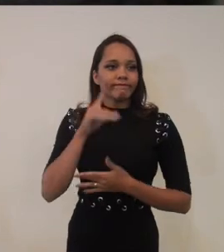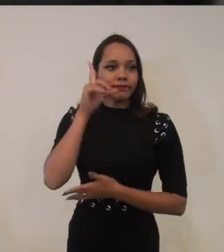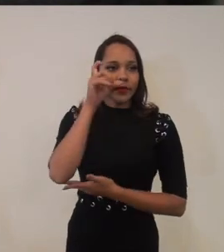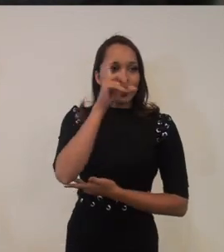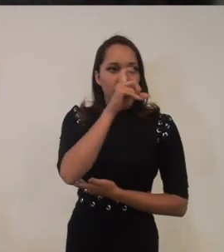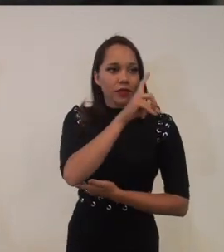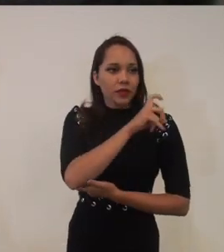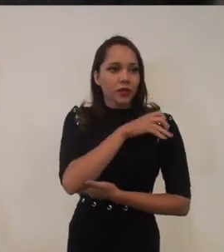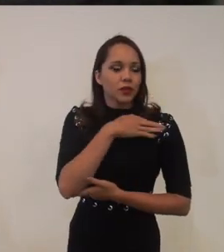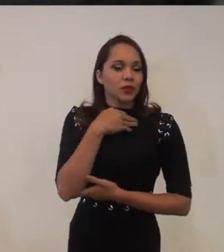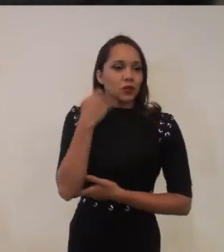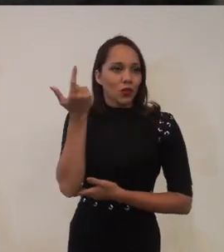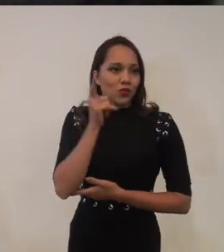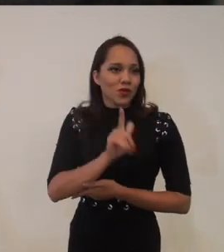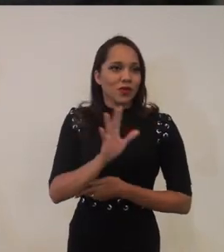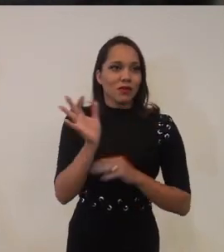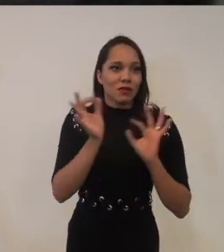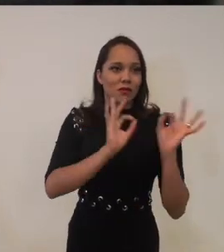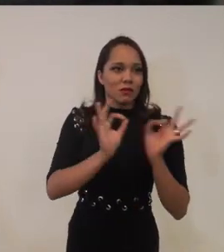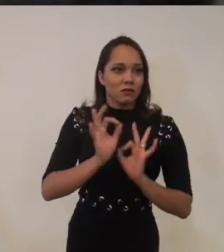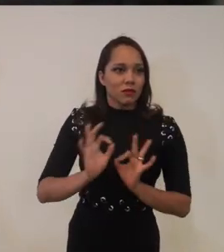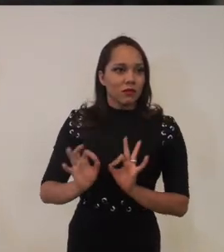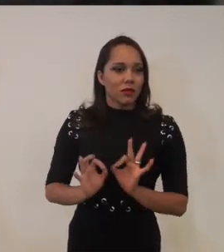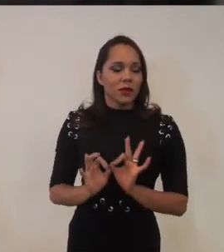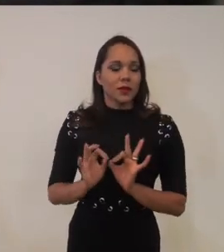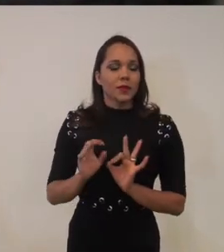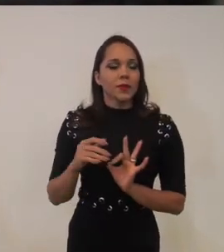difícil de se armar, né?